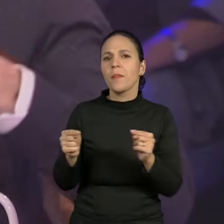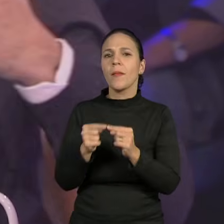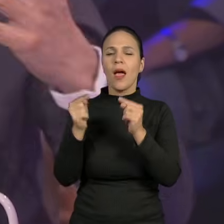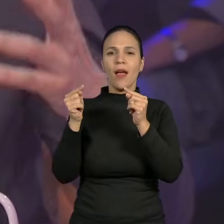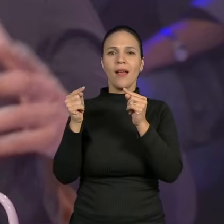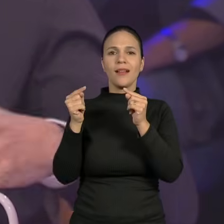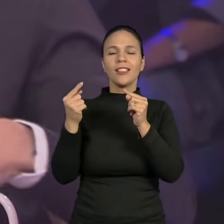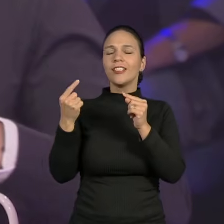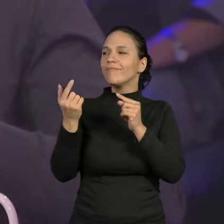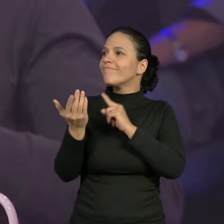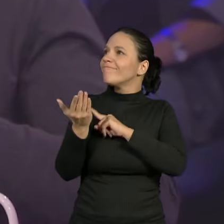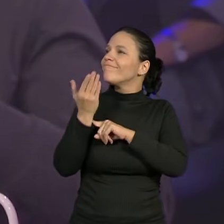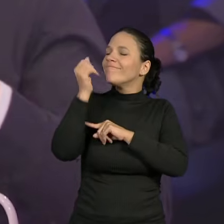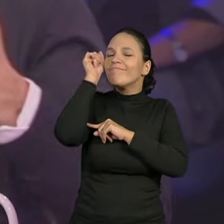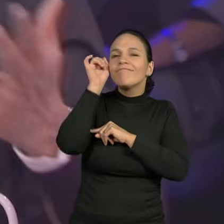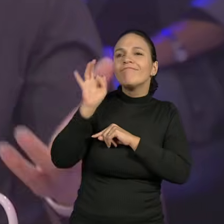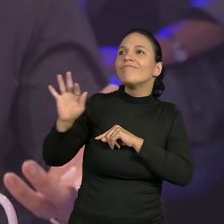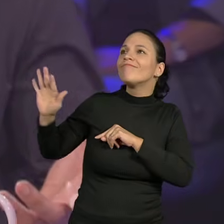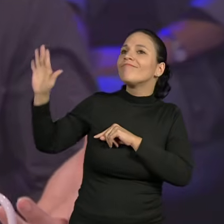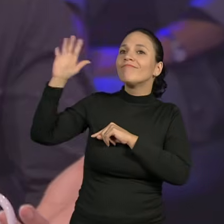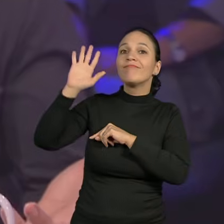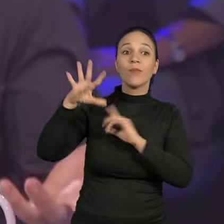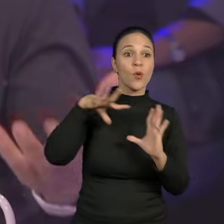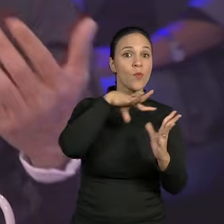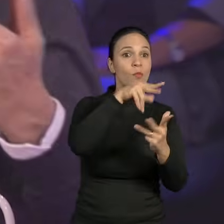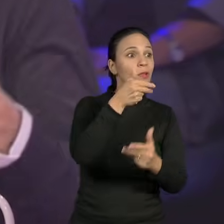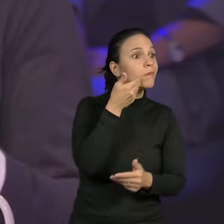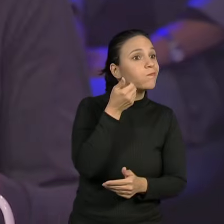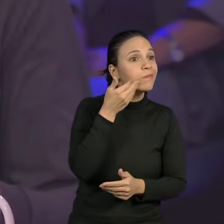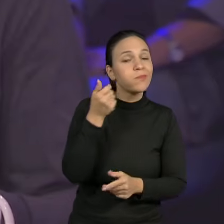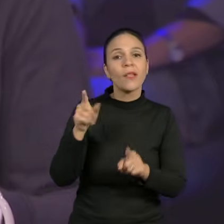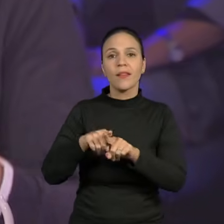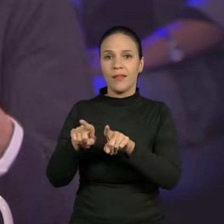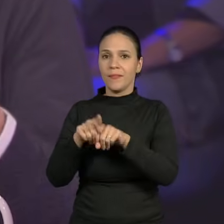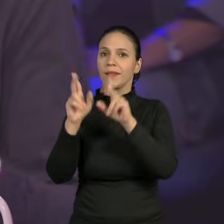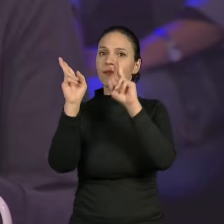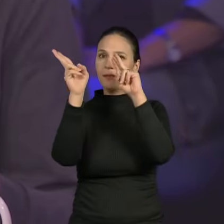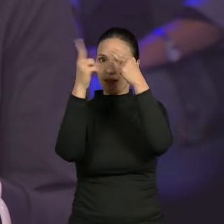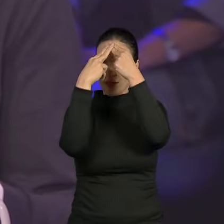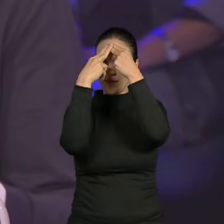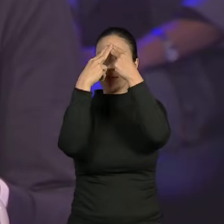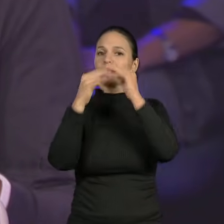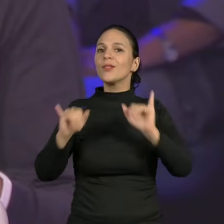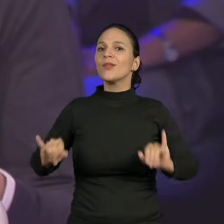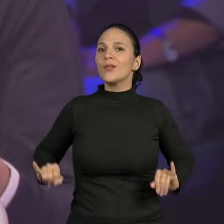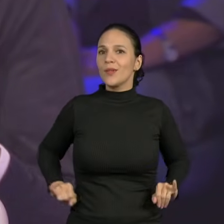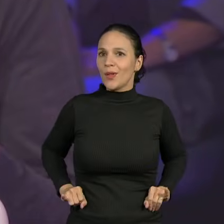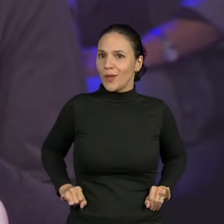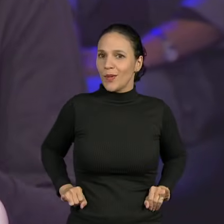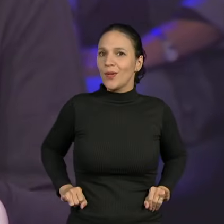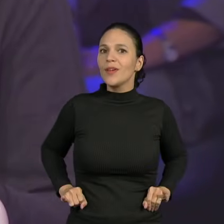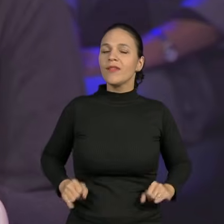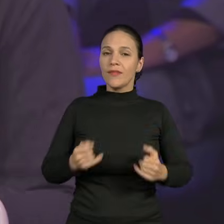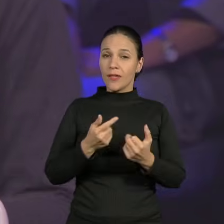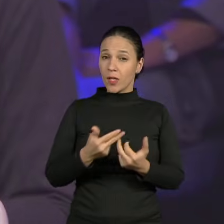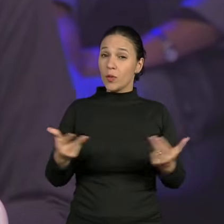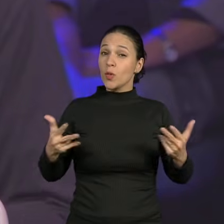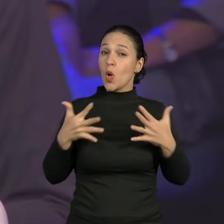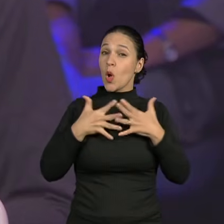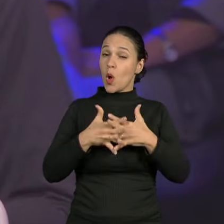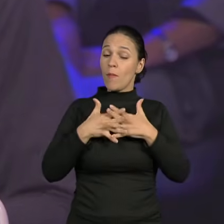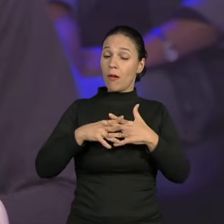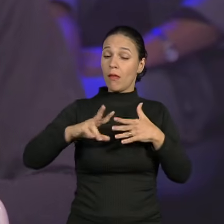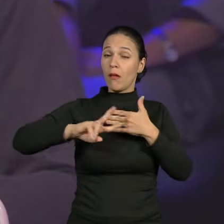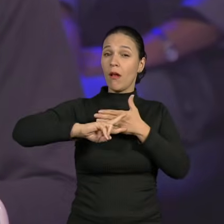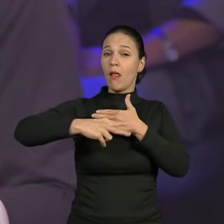nós sonhos, conhecimento de mundo e também traumas, também dores, também questões muito complicadas,